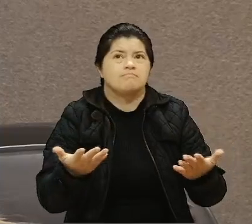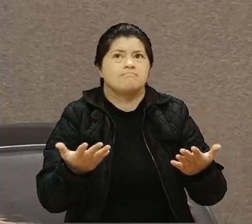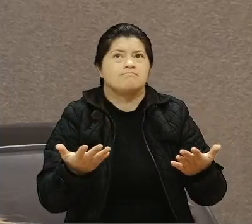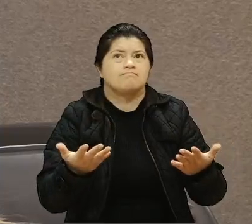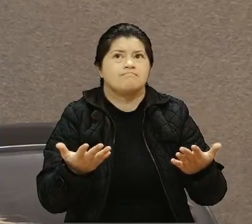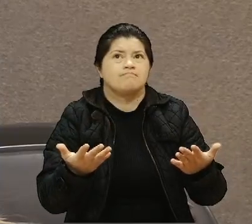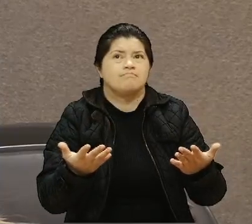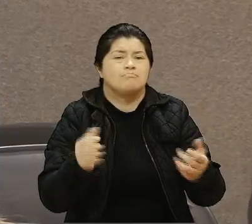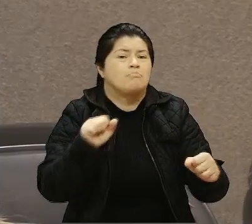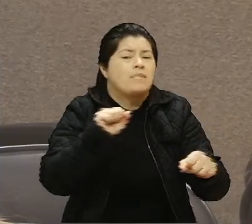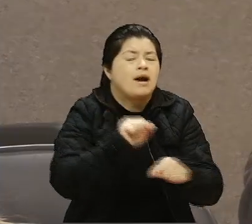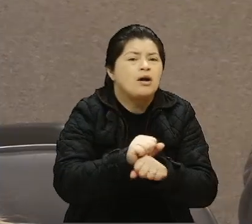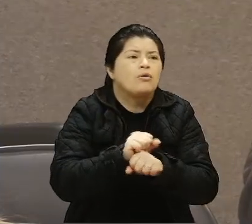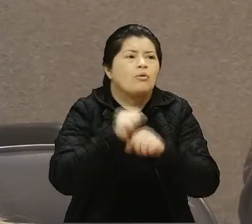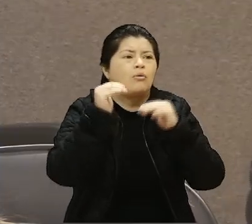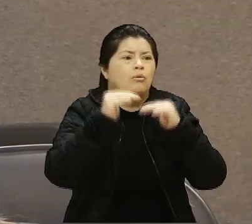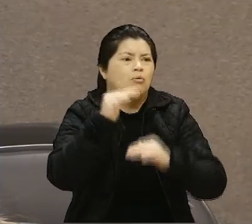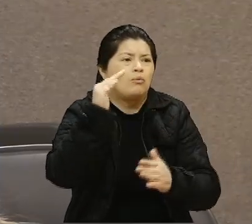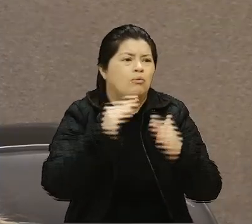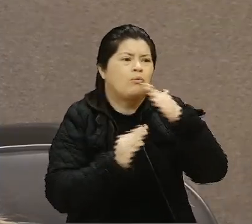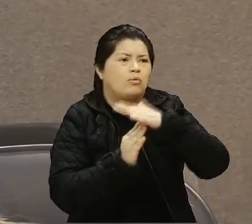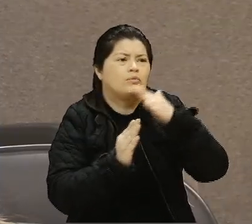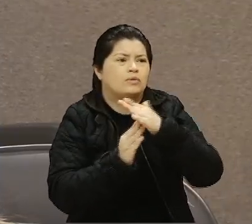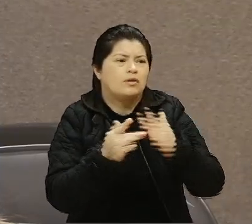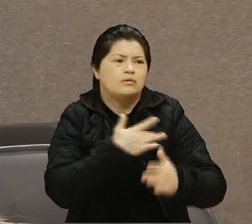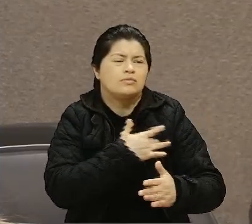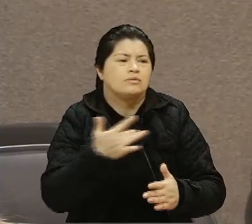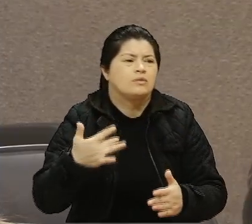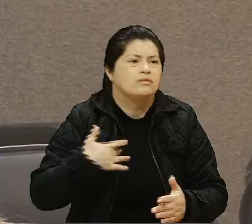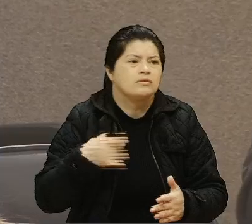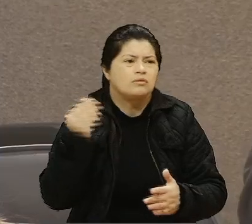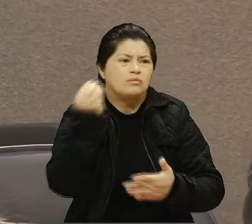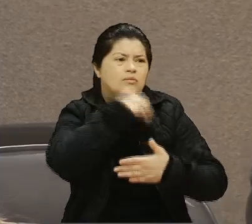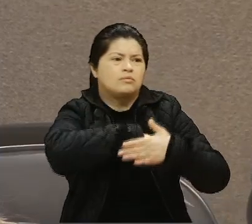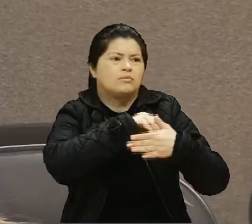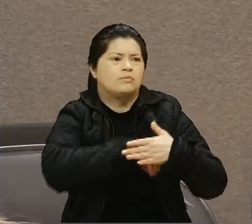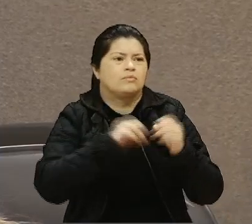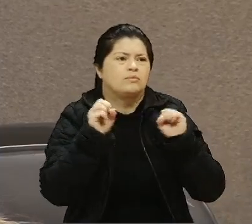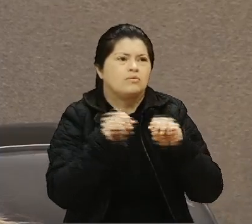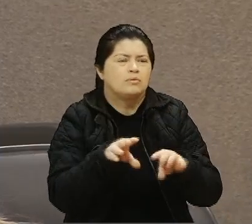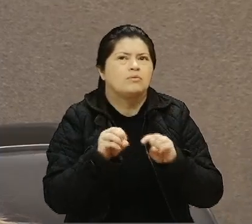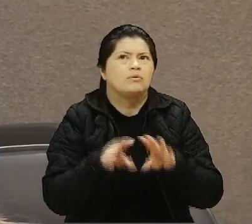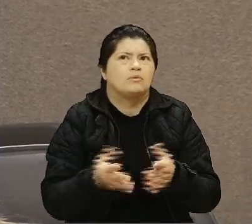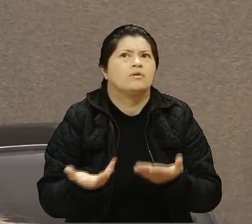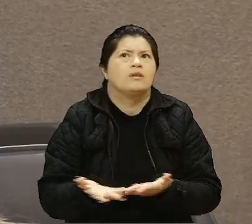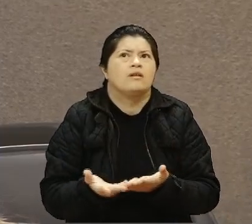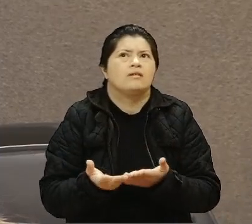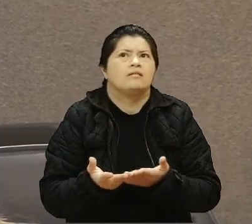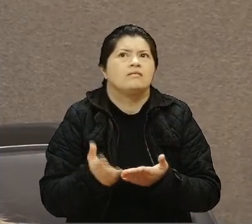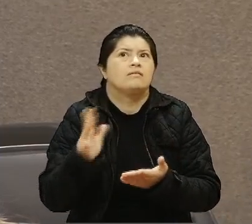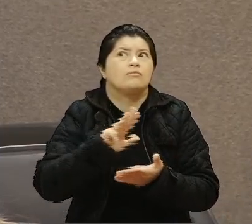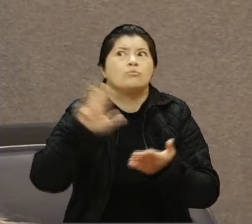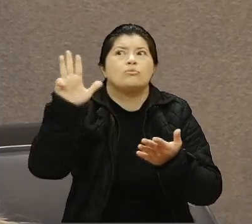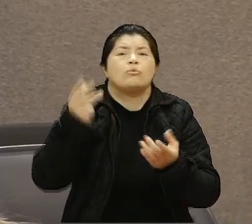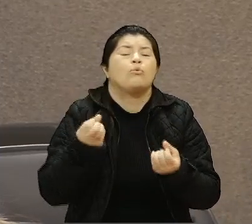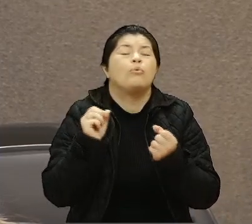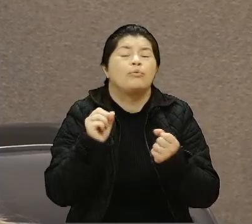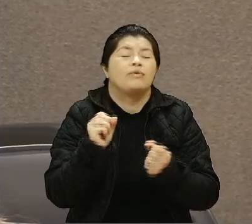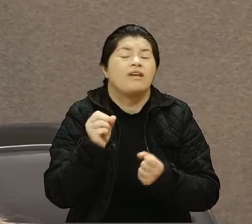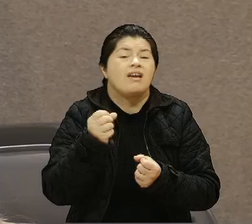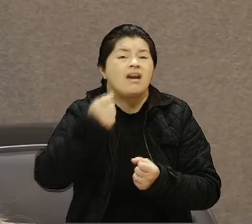congelou o teto da saúde, da educação no nosso Brasil. O Aécio Neves, dá um Google para ver o que o Aécio Neves